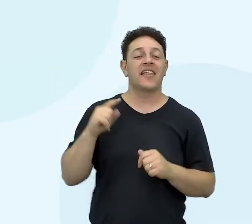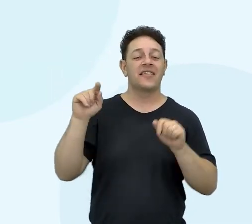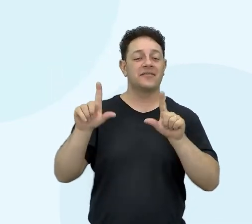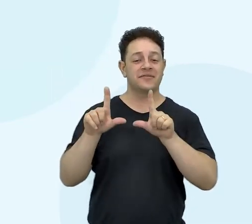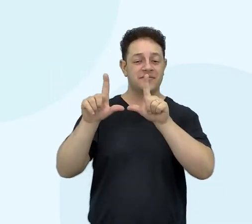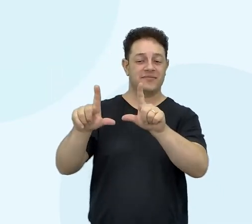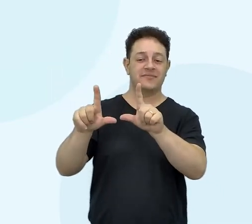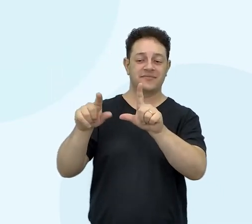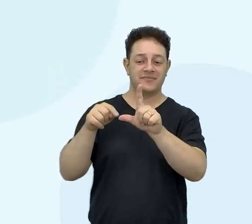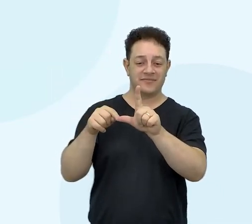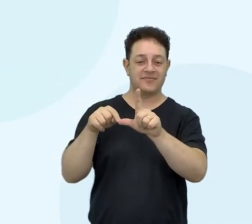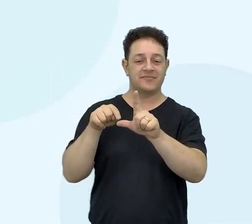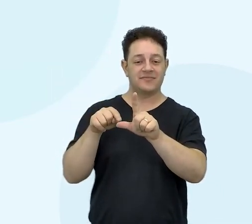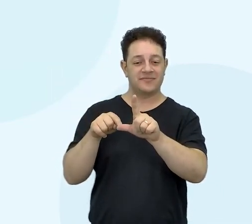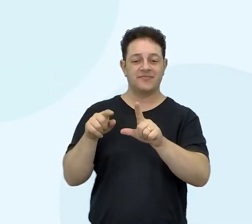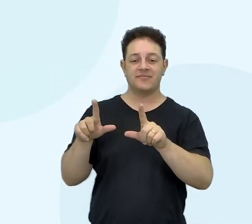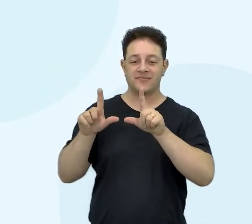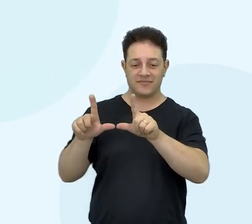placa